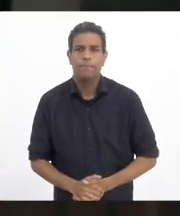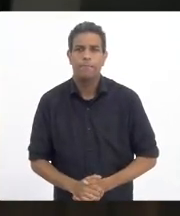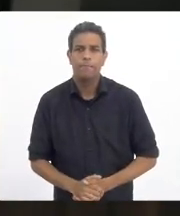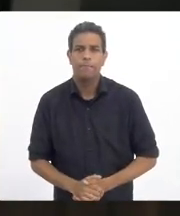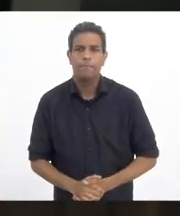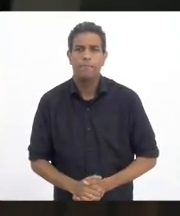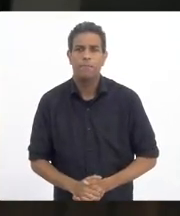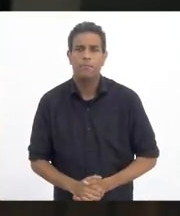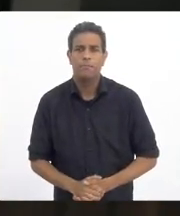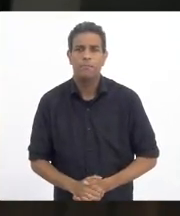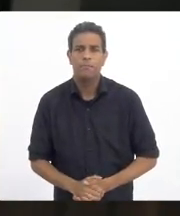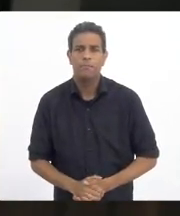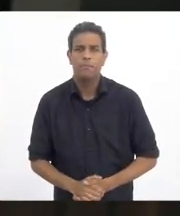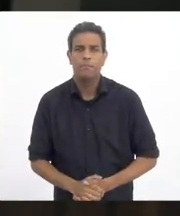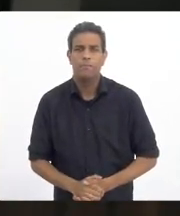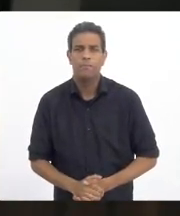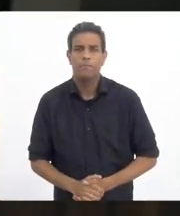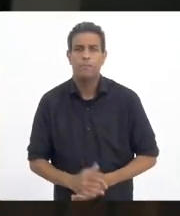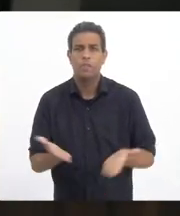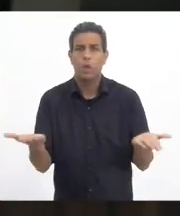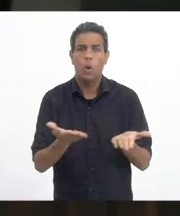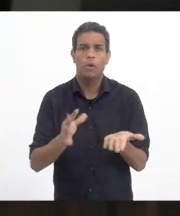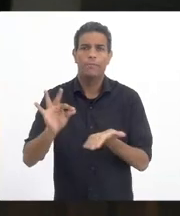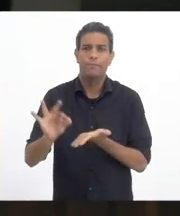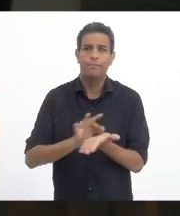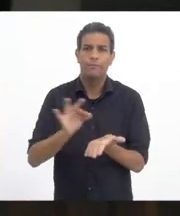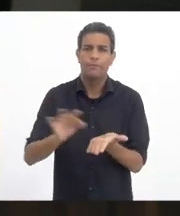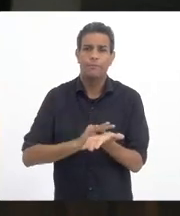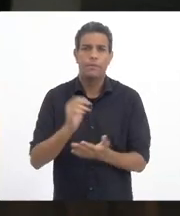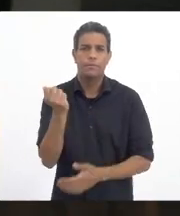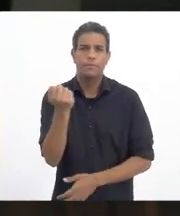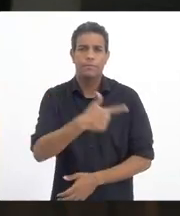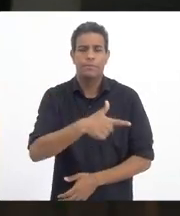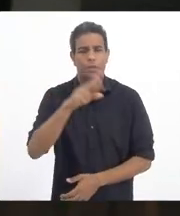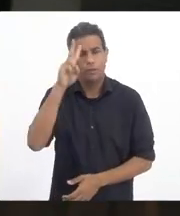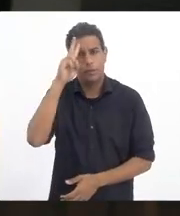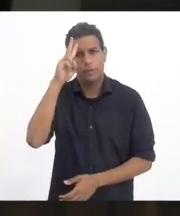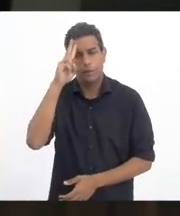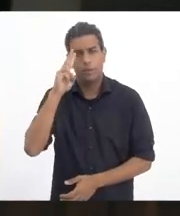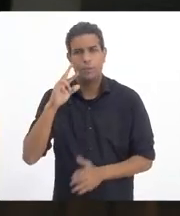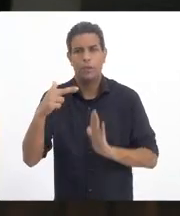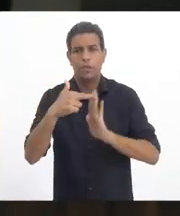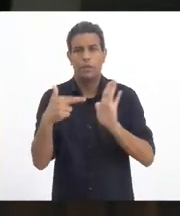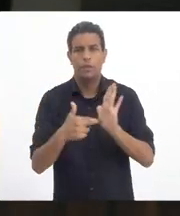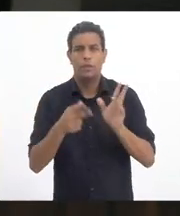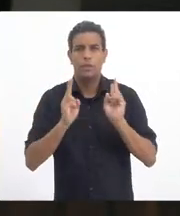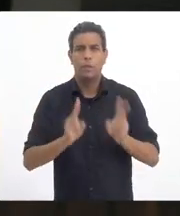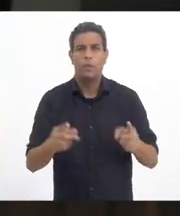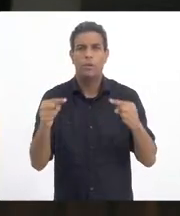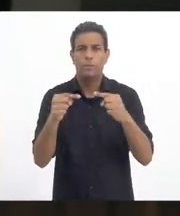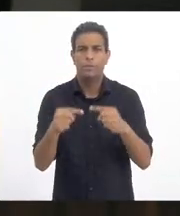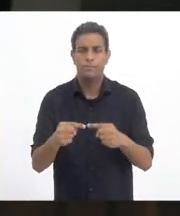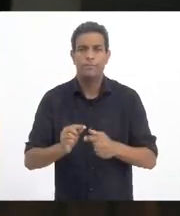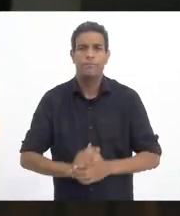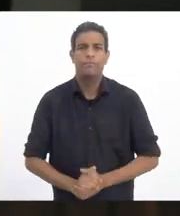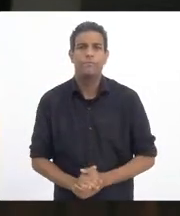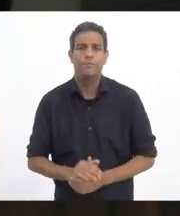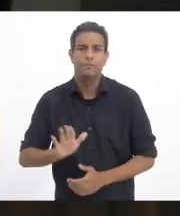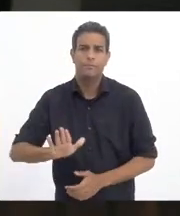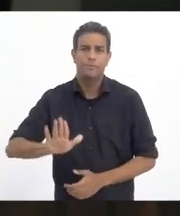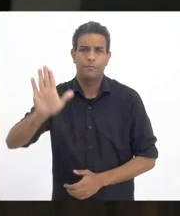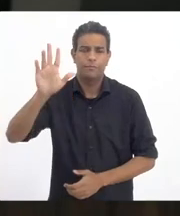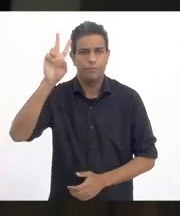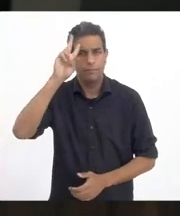Nós temos hoje mais inscritos do que na segunda-feira, e a regra será mantida. Quem se manifestou